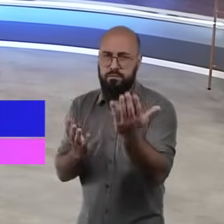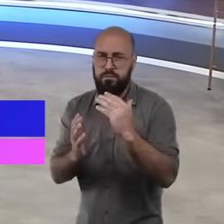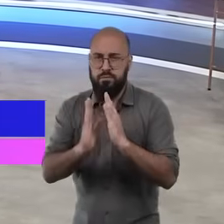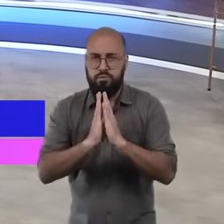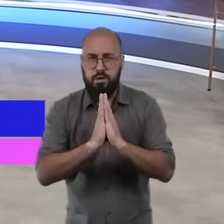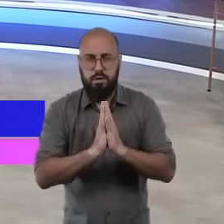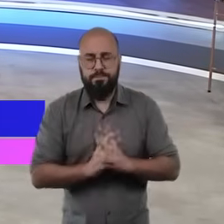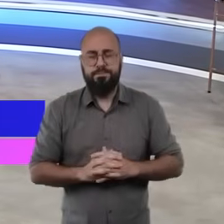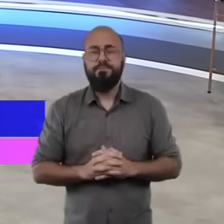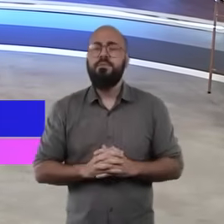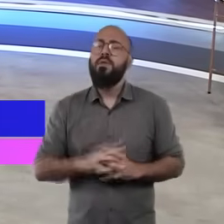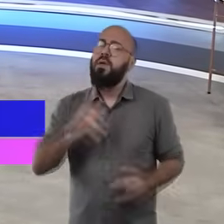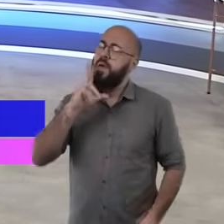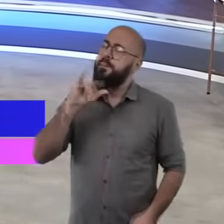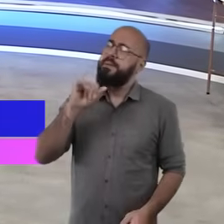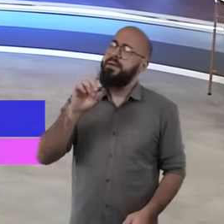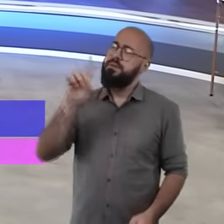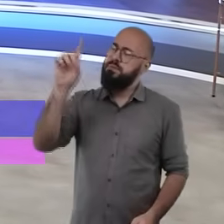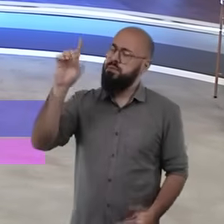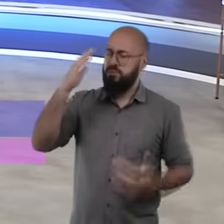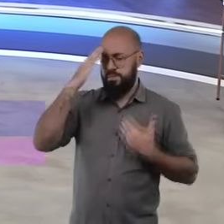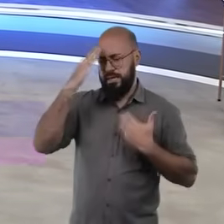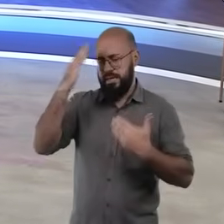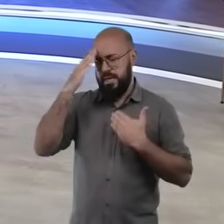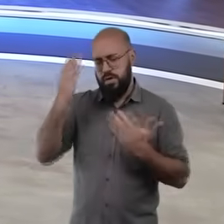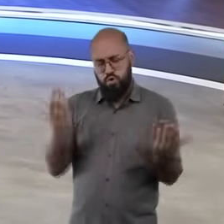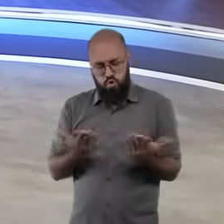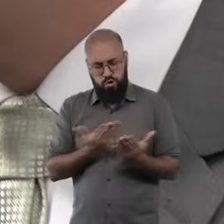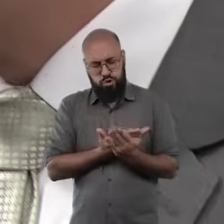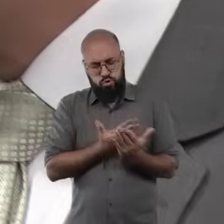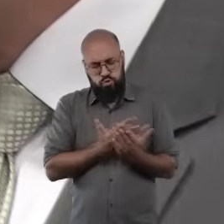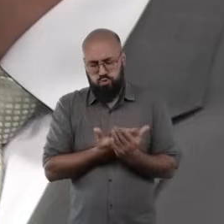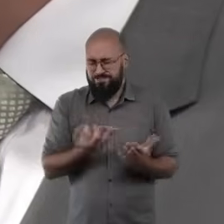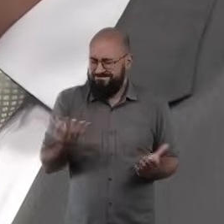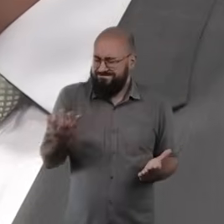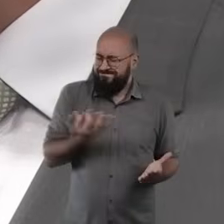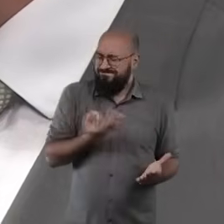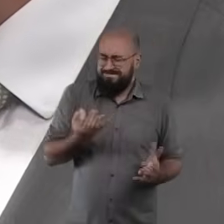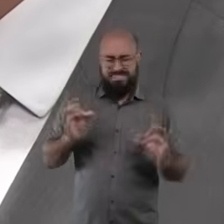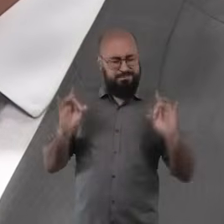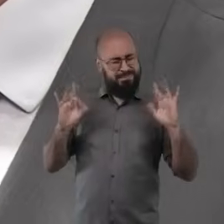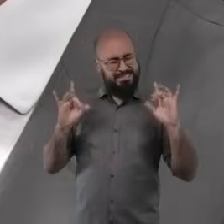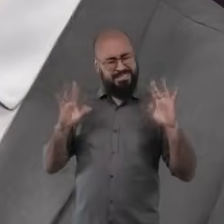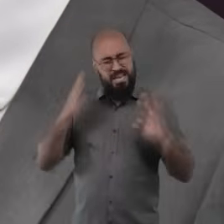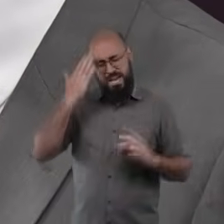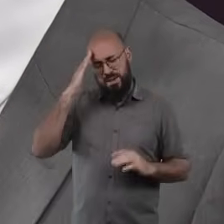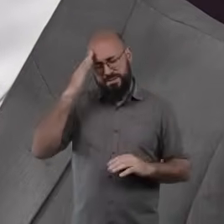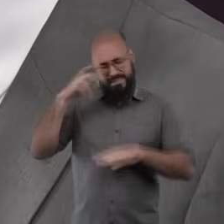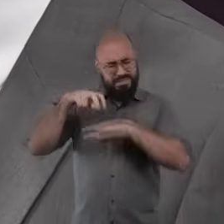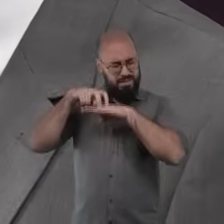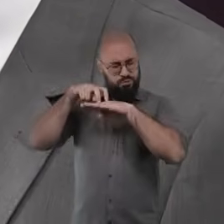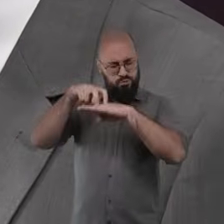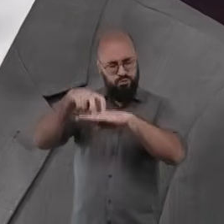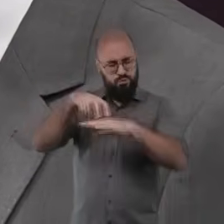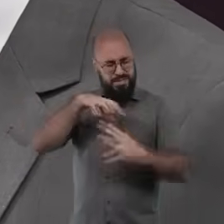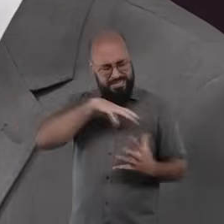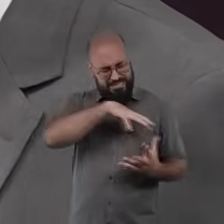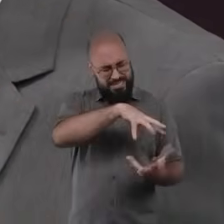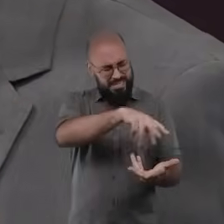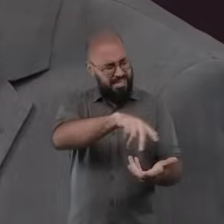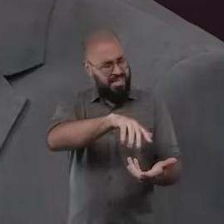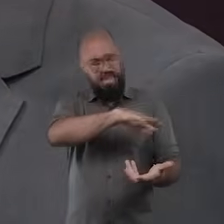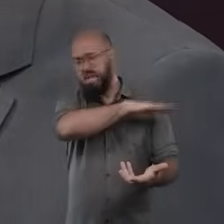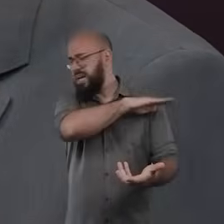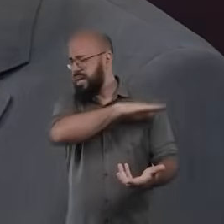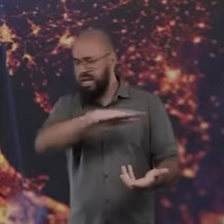Querido Pai, muito obrigado por ter nos conduzido nesse estudo, de maneira especial para entendermos que a terra um dia terá o